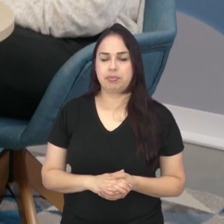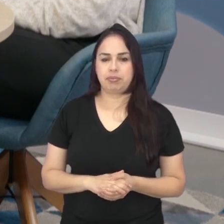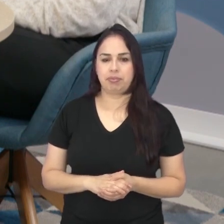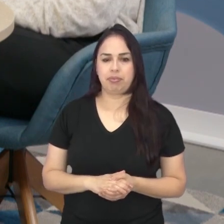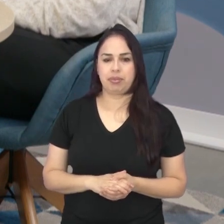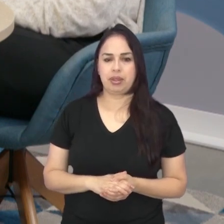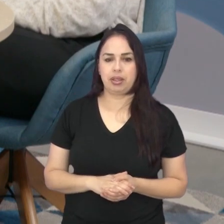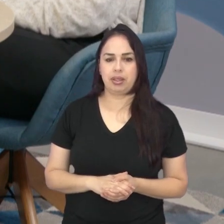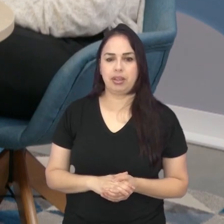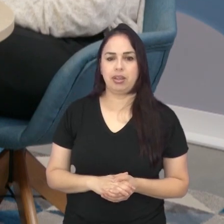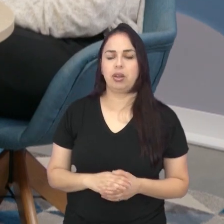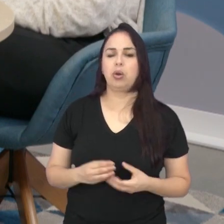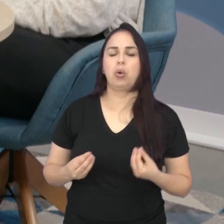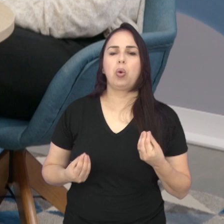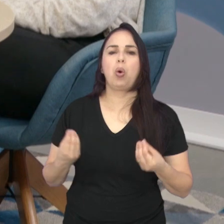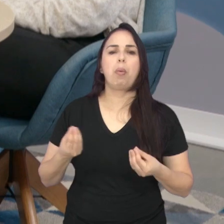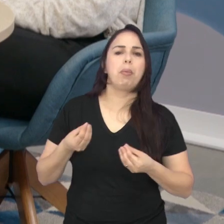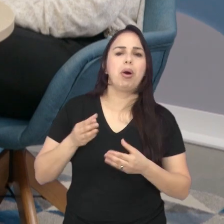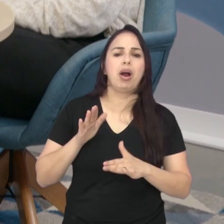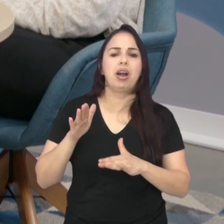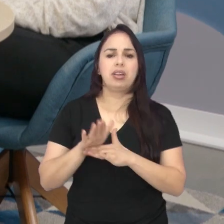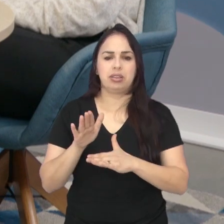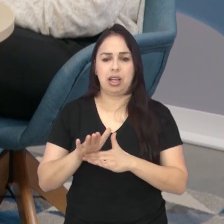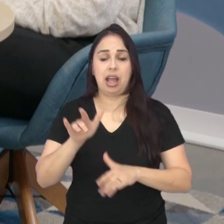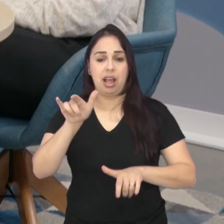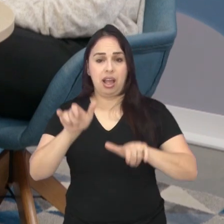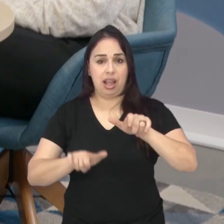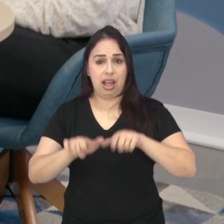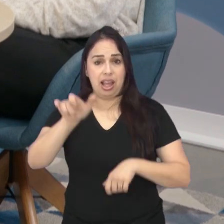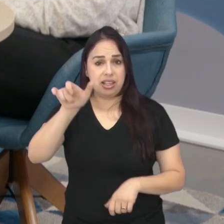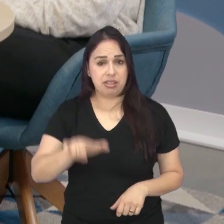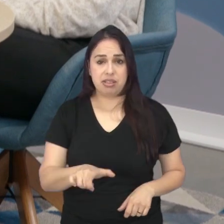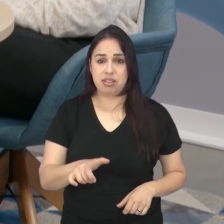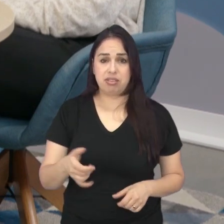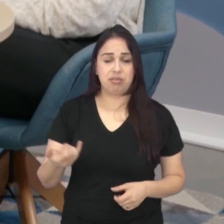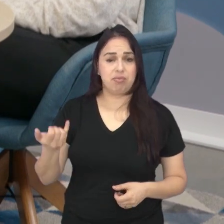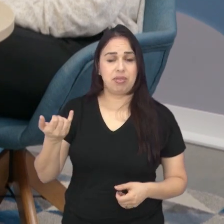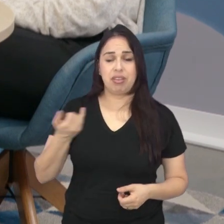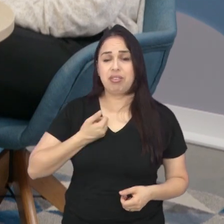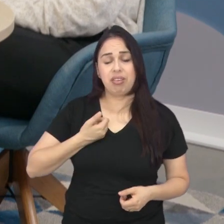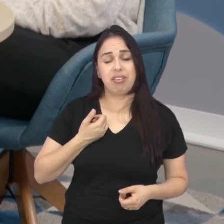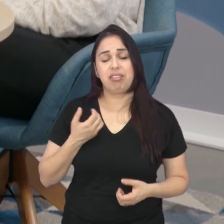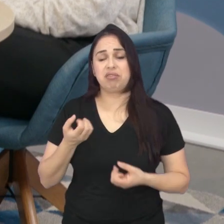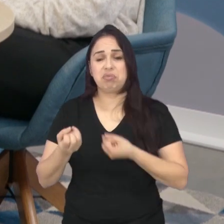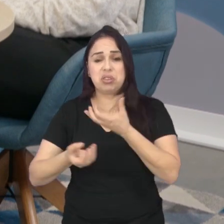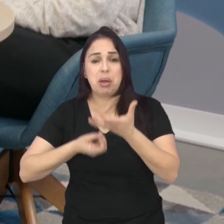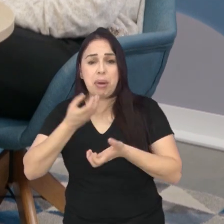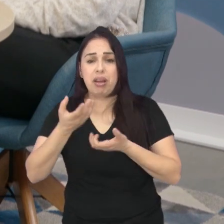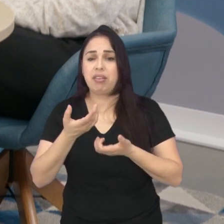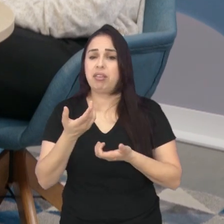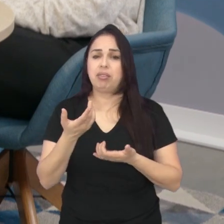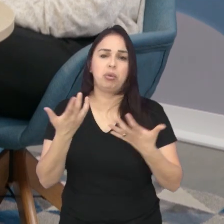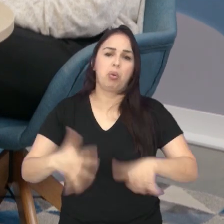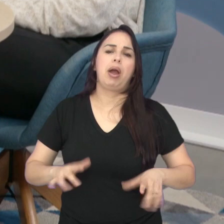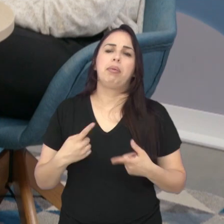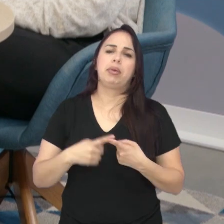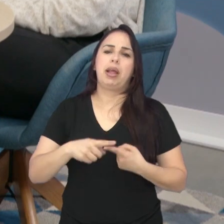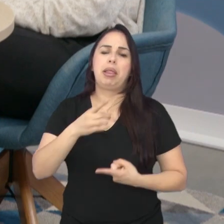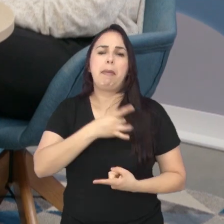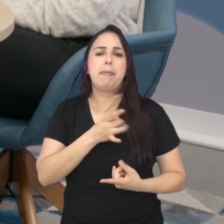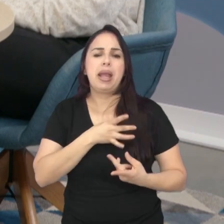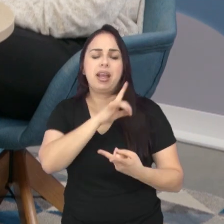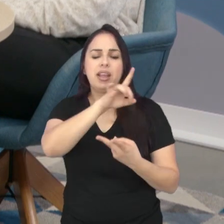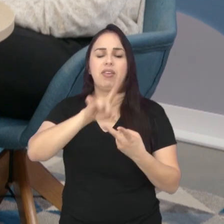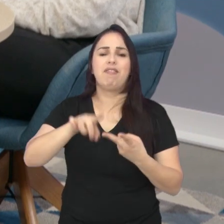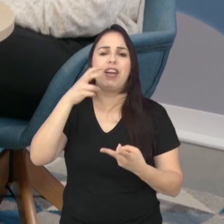você também aborda essa pessoa? Porque muitas vezes a pessoa ela não quer falar porque ela tem medo, ela tem vergonha, ou então, assim, ela não